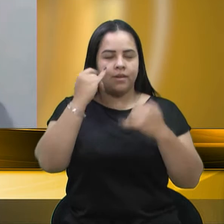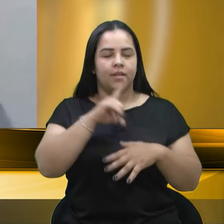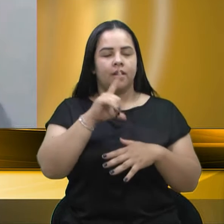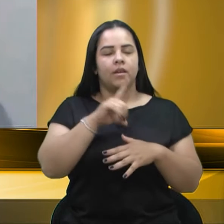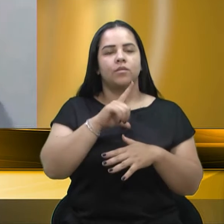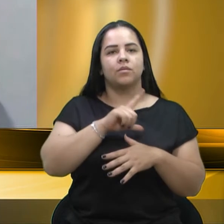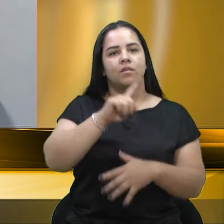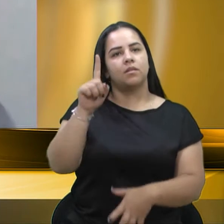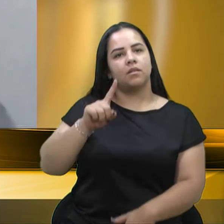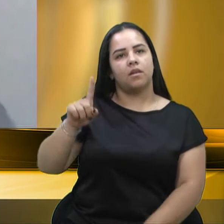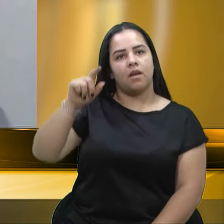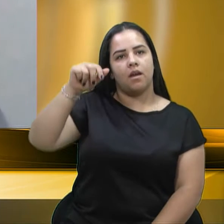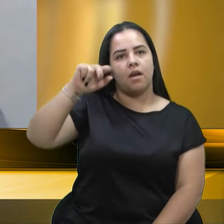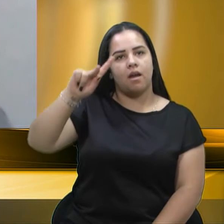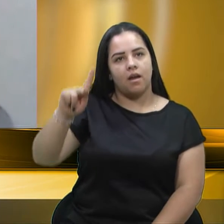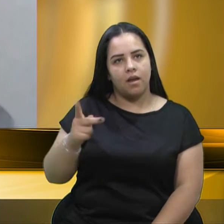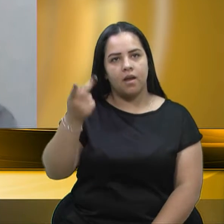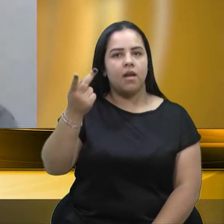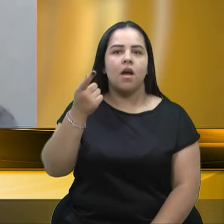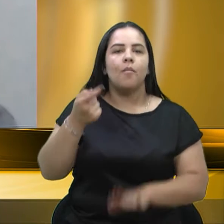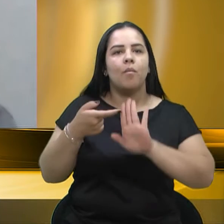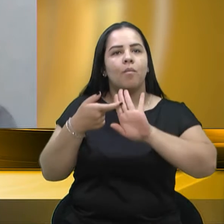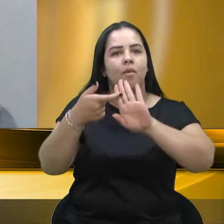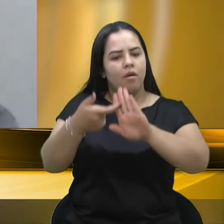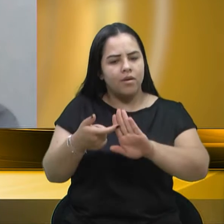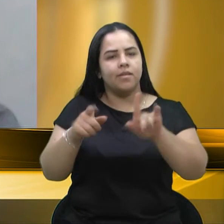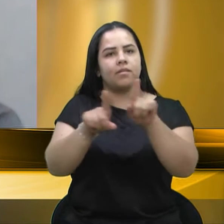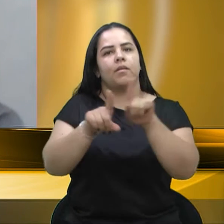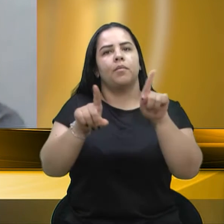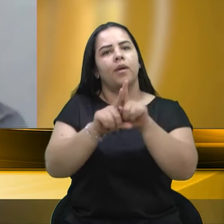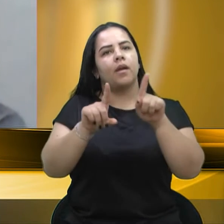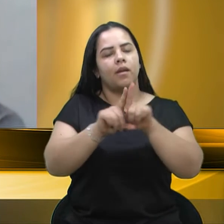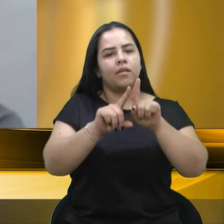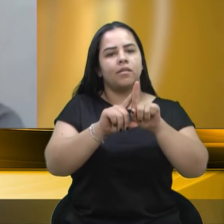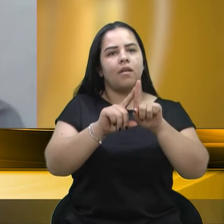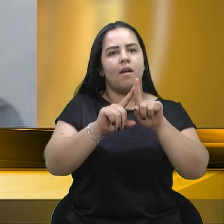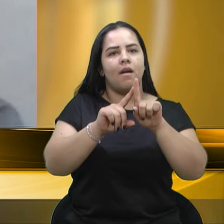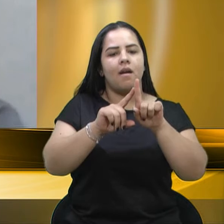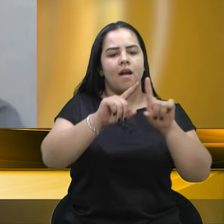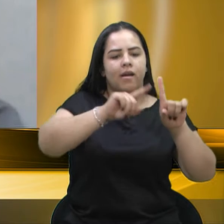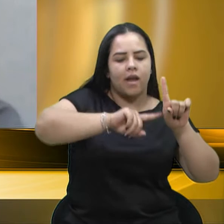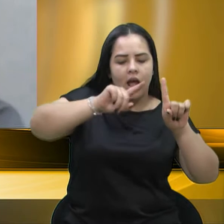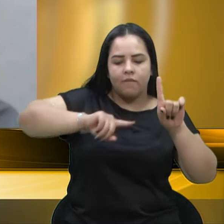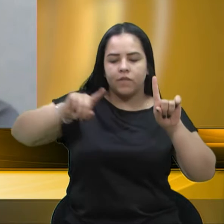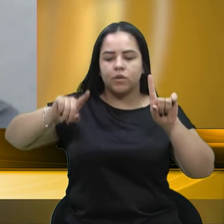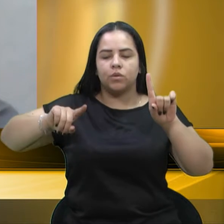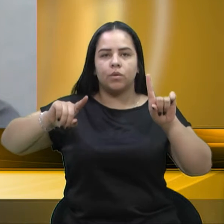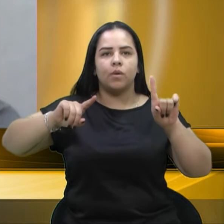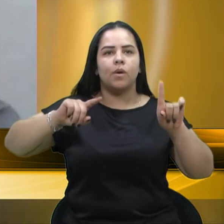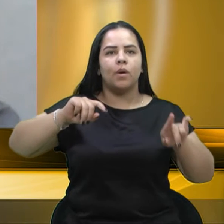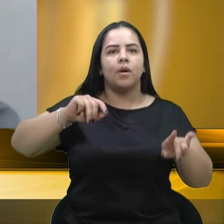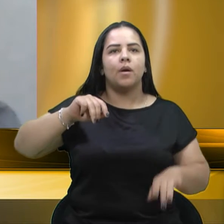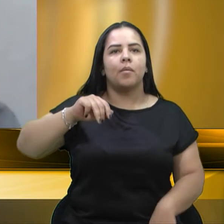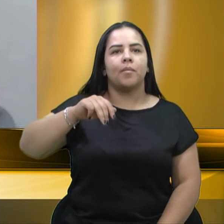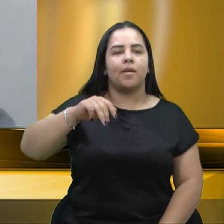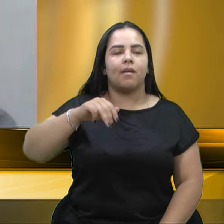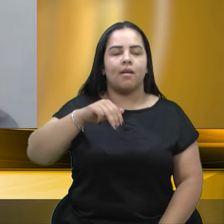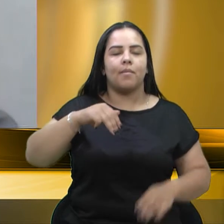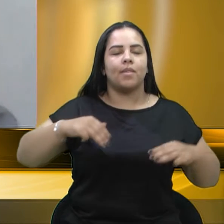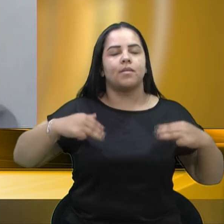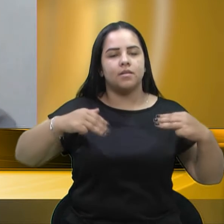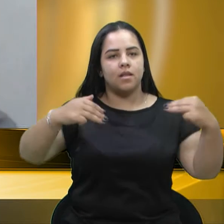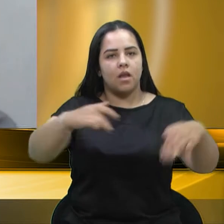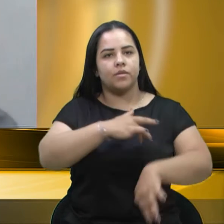Porto Alegre, também aponta para isso, né, com dados do Ministério da Saúde, com a Secretaria de Governo do Estado do Rio Grande do Sul. Então,